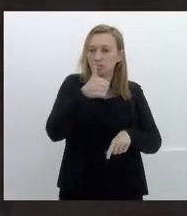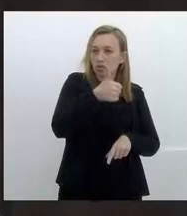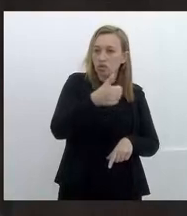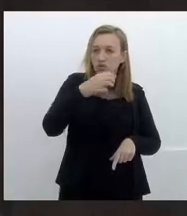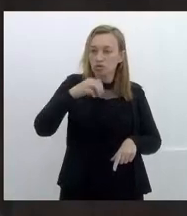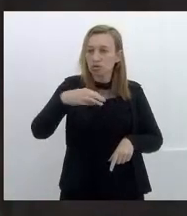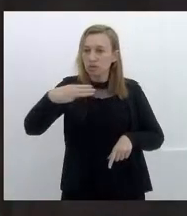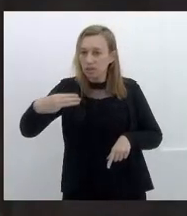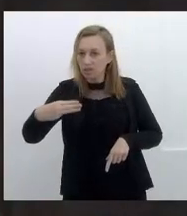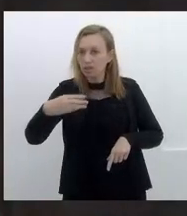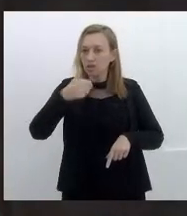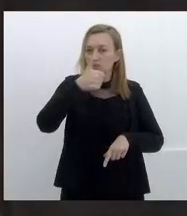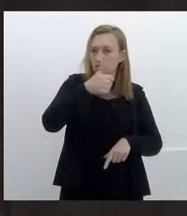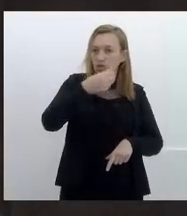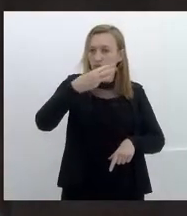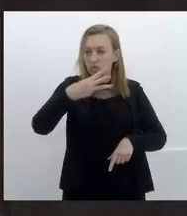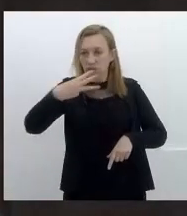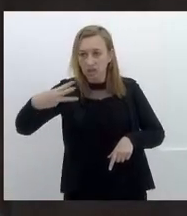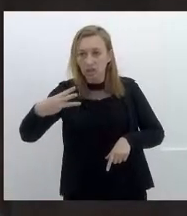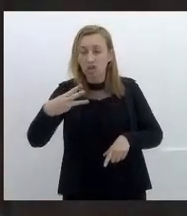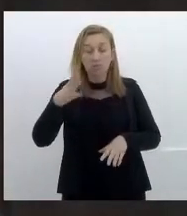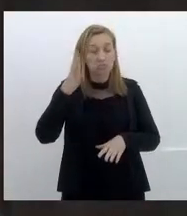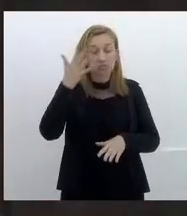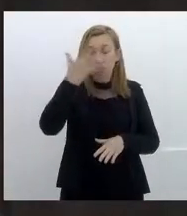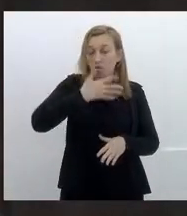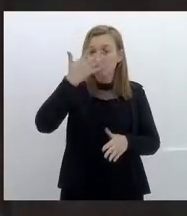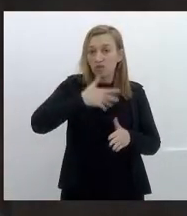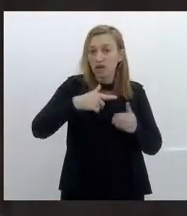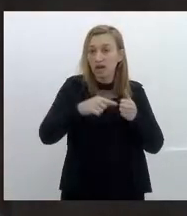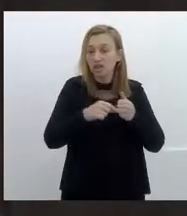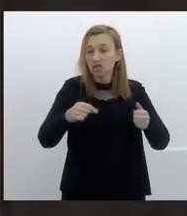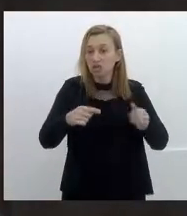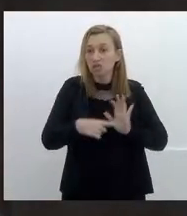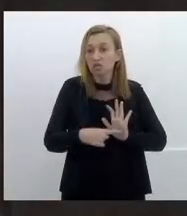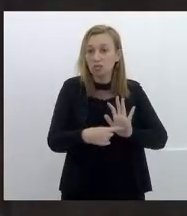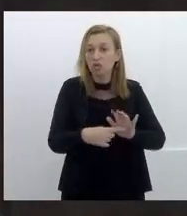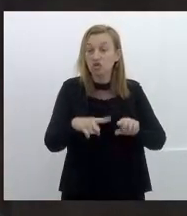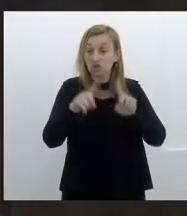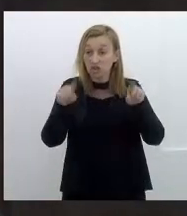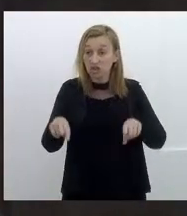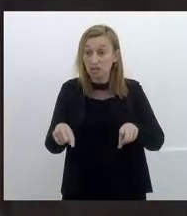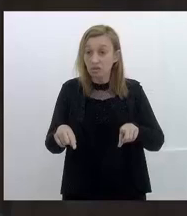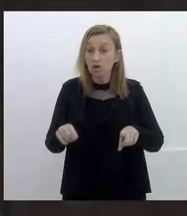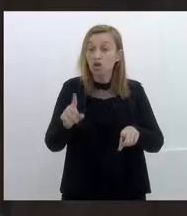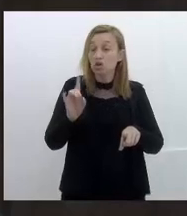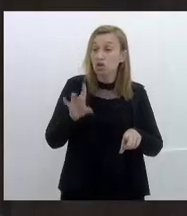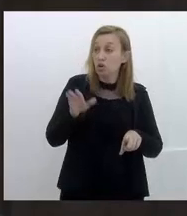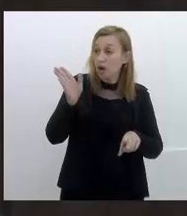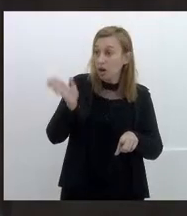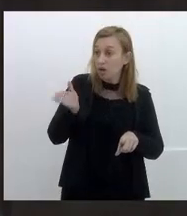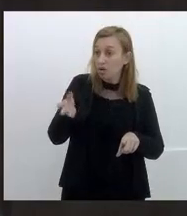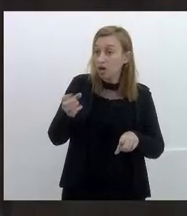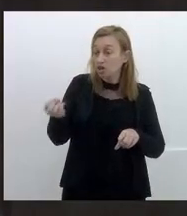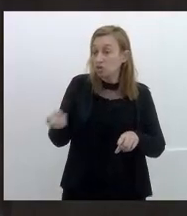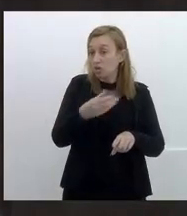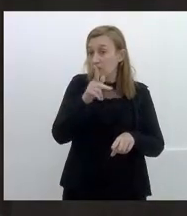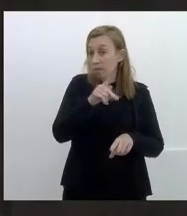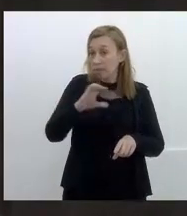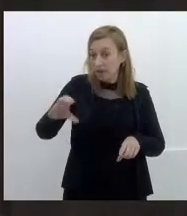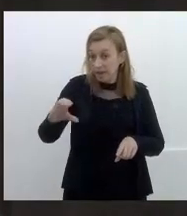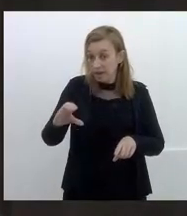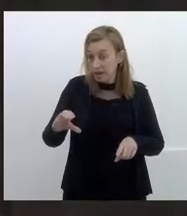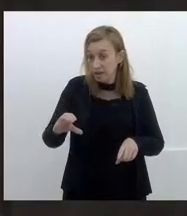2003/2013 eu não vi nenhum artigo específico que trate desses servidores a não ser esse agora inserido na nova PEC